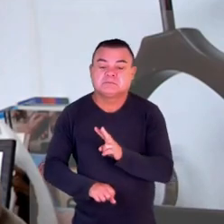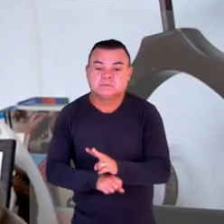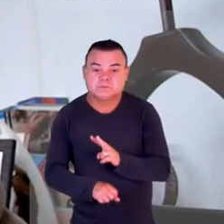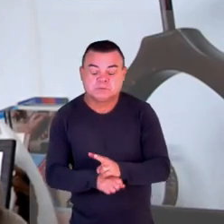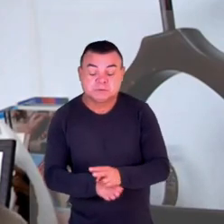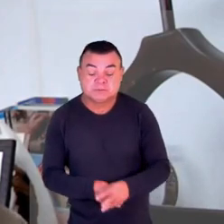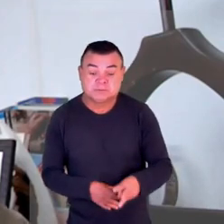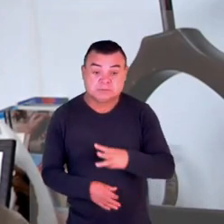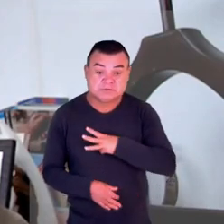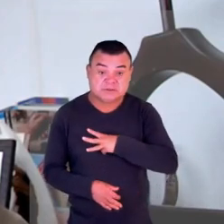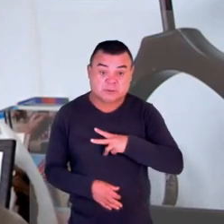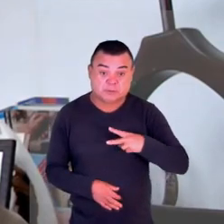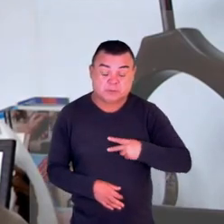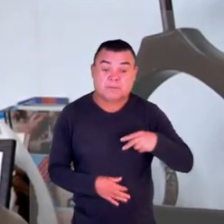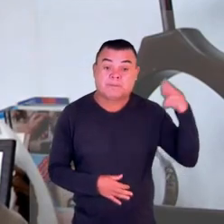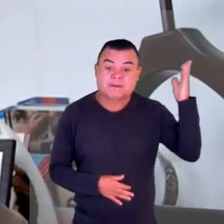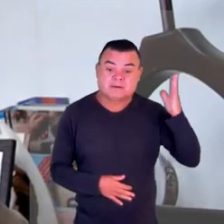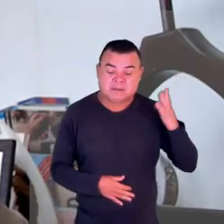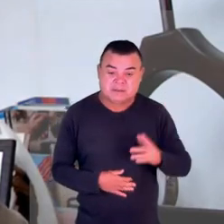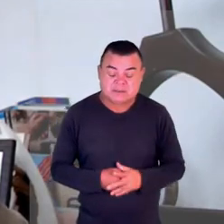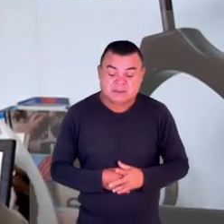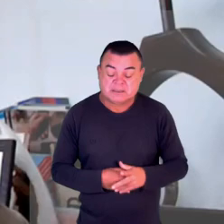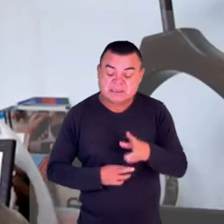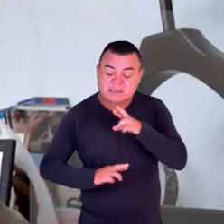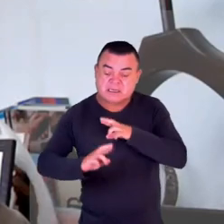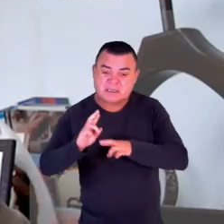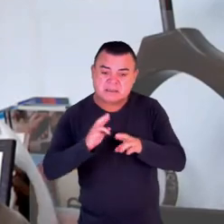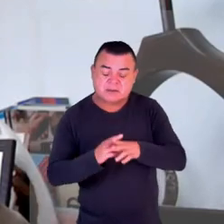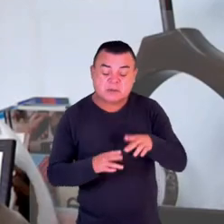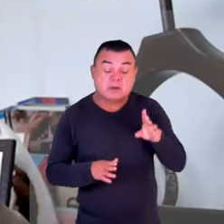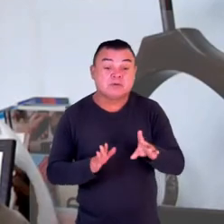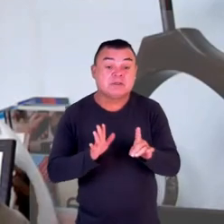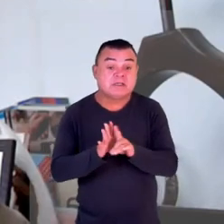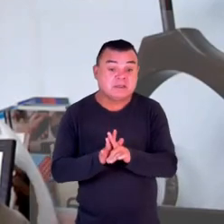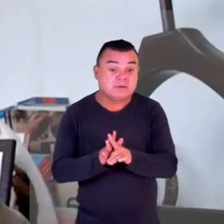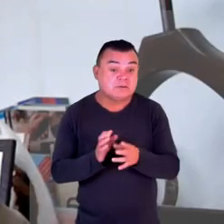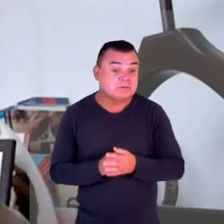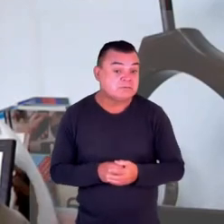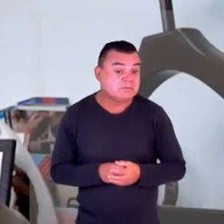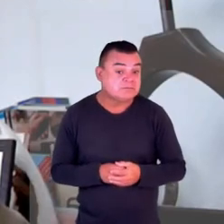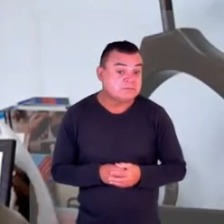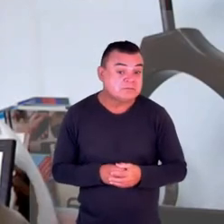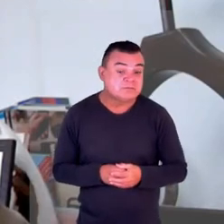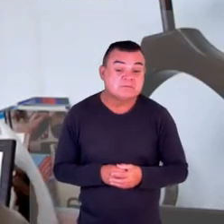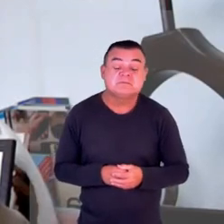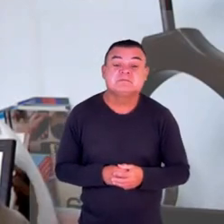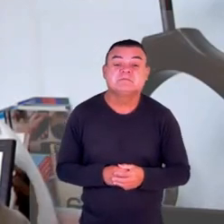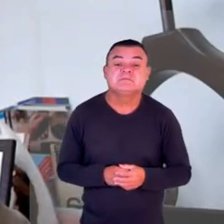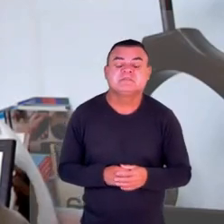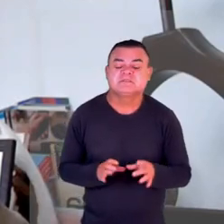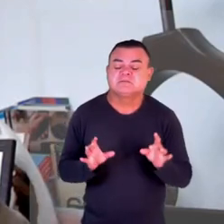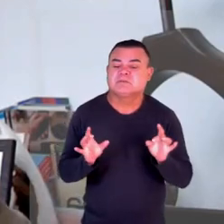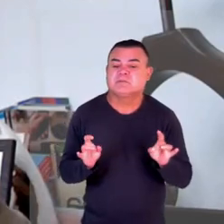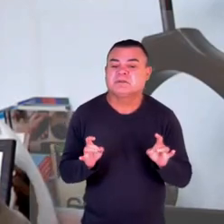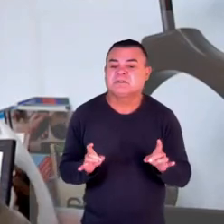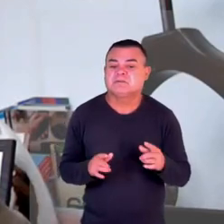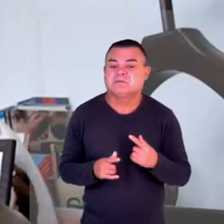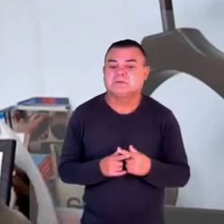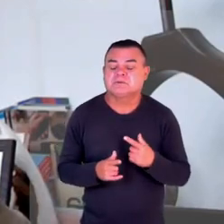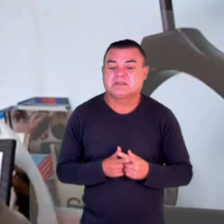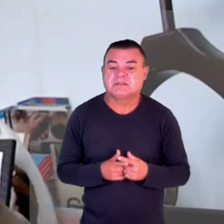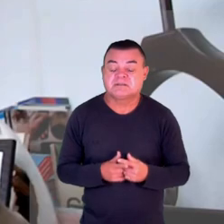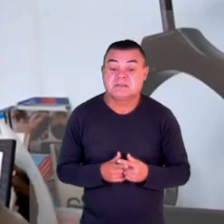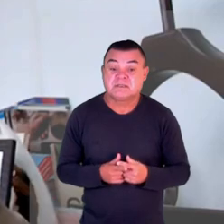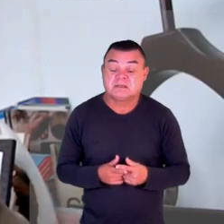relação a esse direito eh especialmente diante de uma realidade social que nós